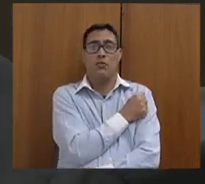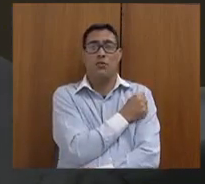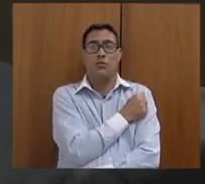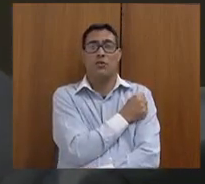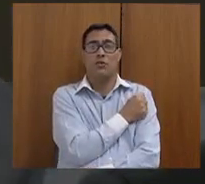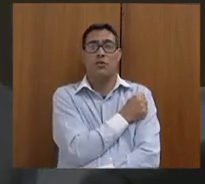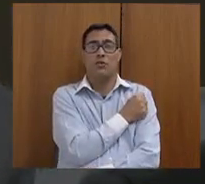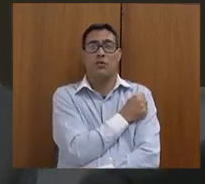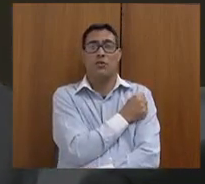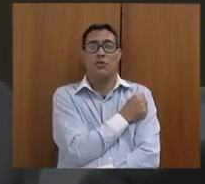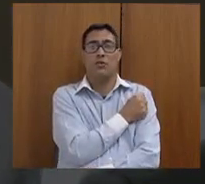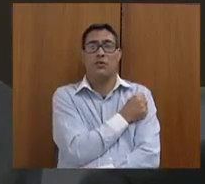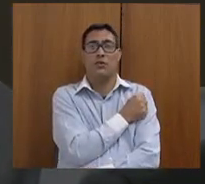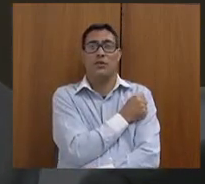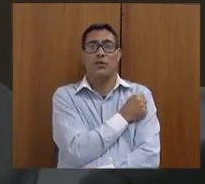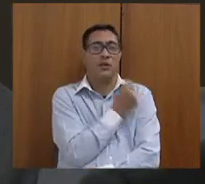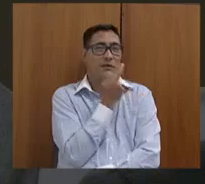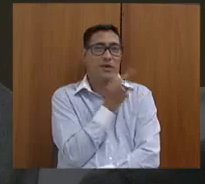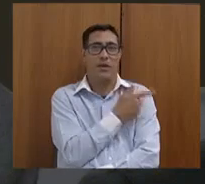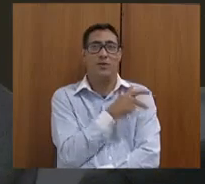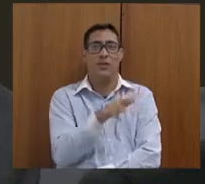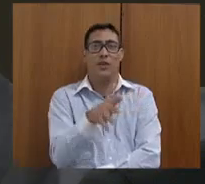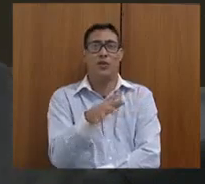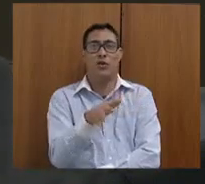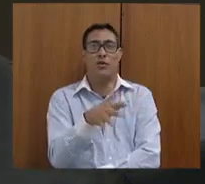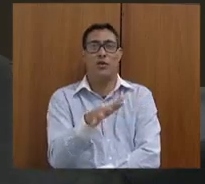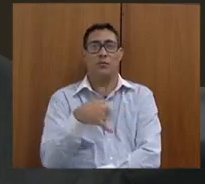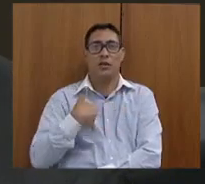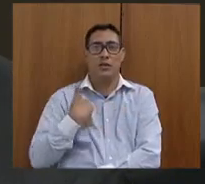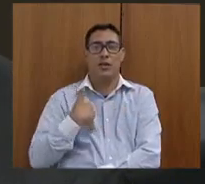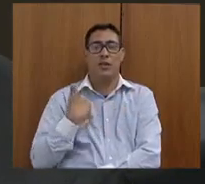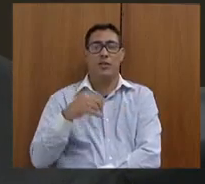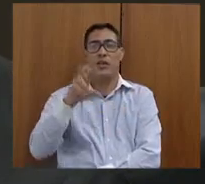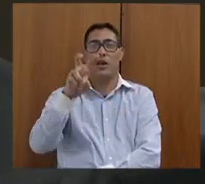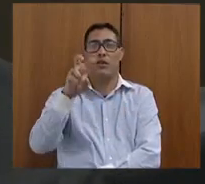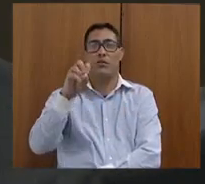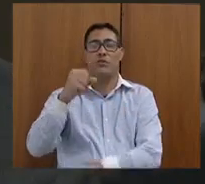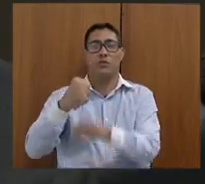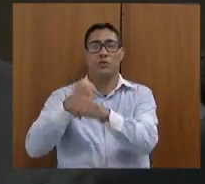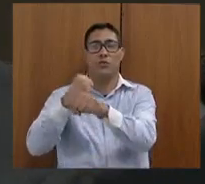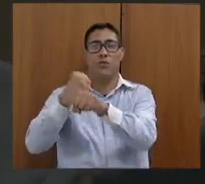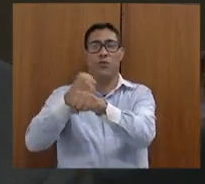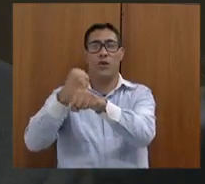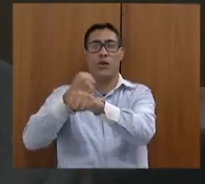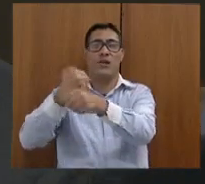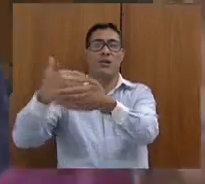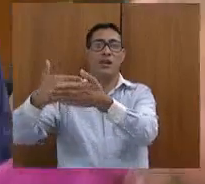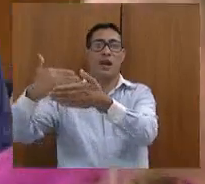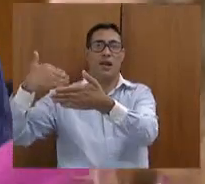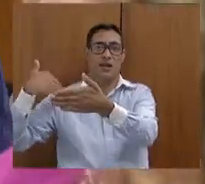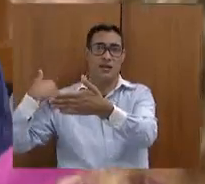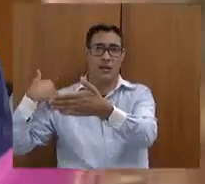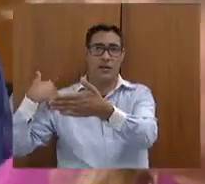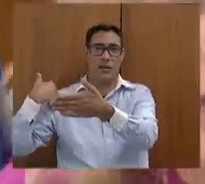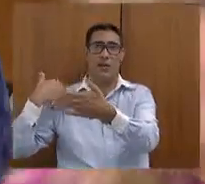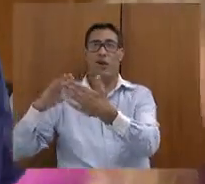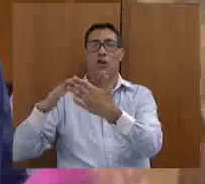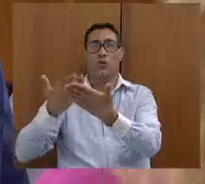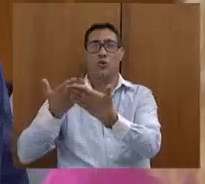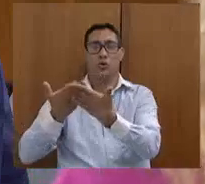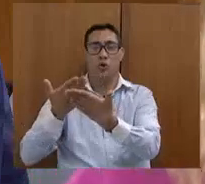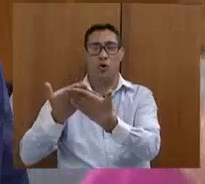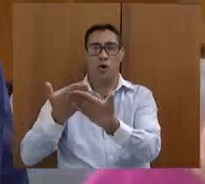vou falar um pouquinho para vocês terem noção da minha idade é uns 50 anos atrás tá quando eu estudei na Escola